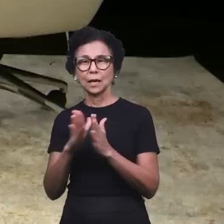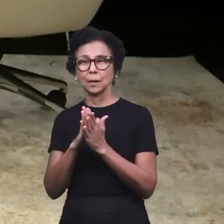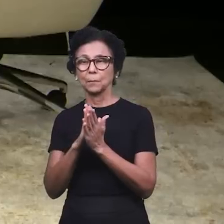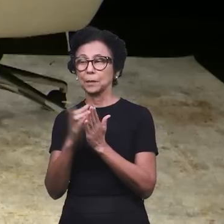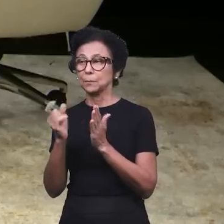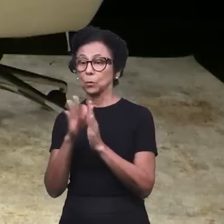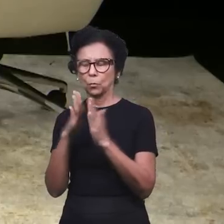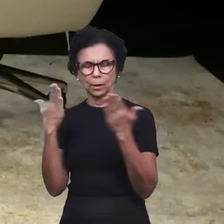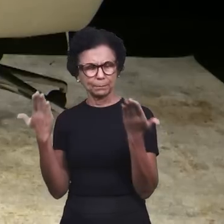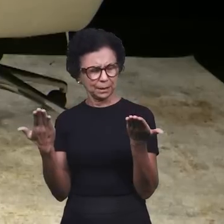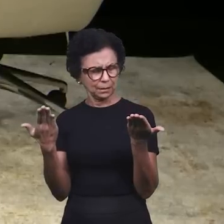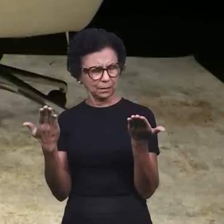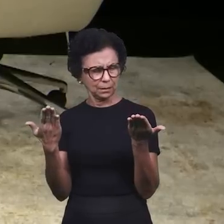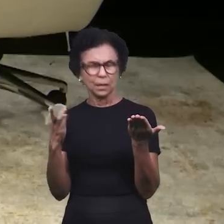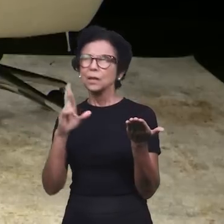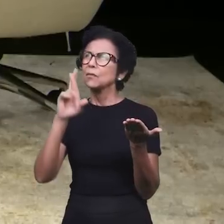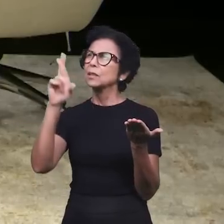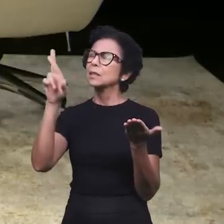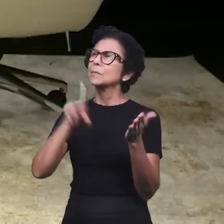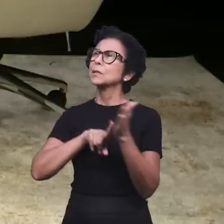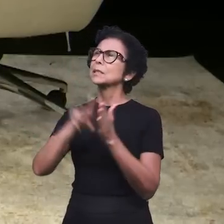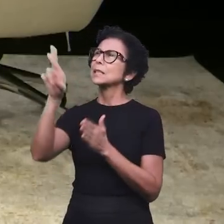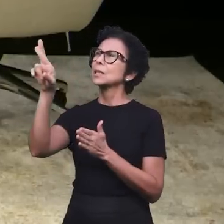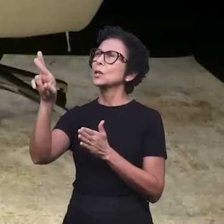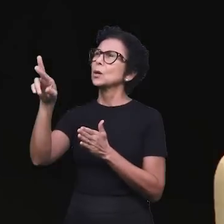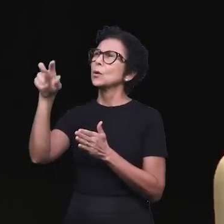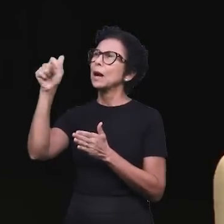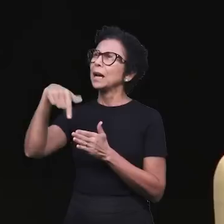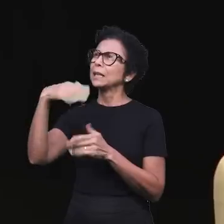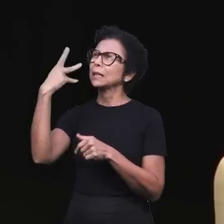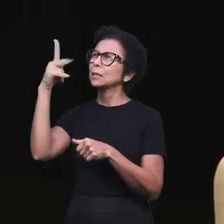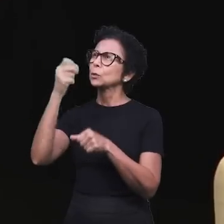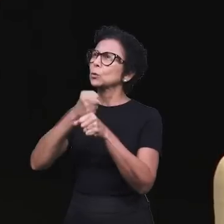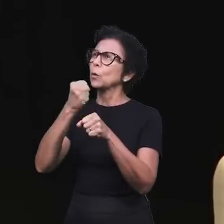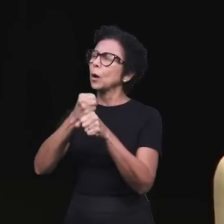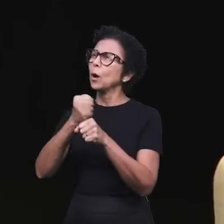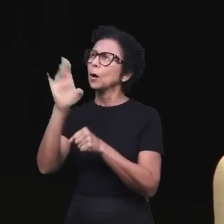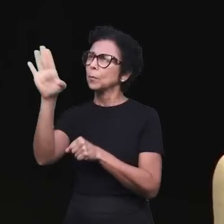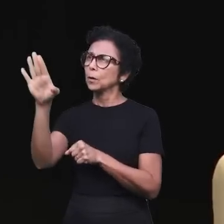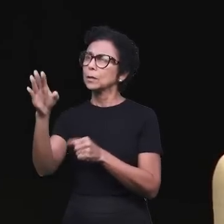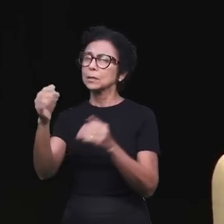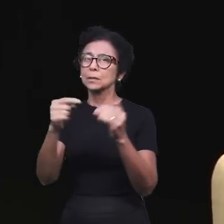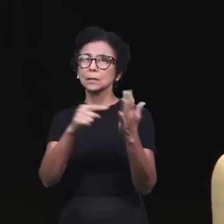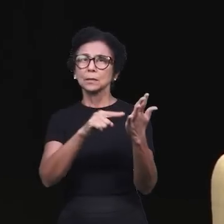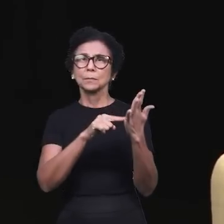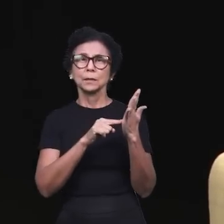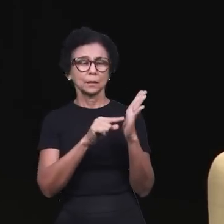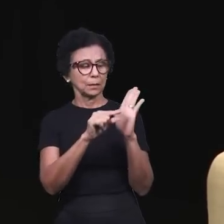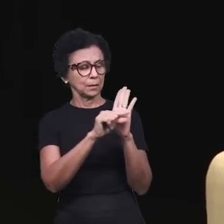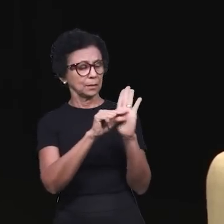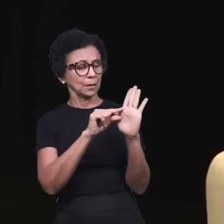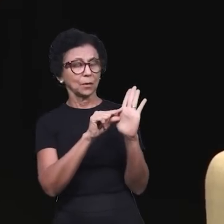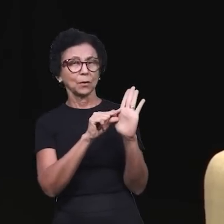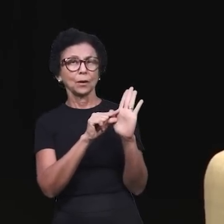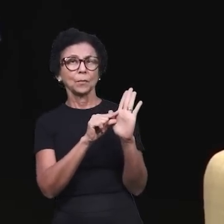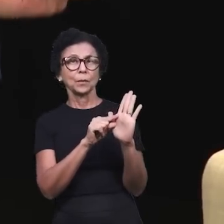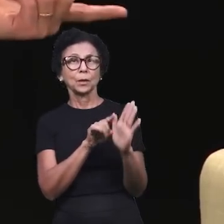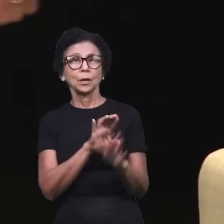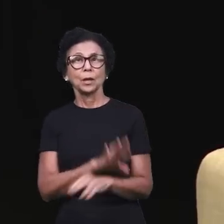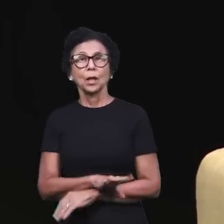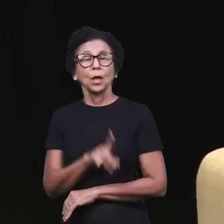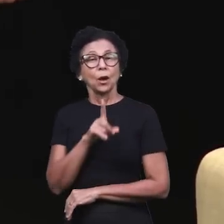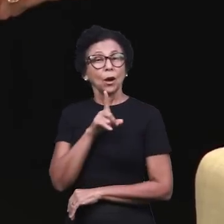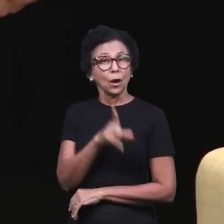essa é a tua obra? Eu perguntei ao Senhor, ele me deu esse versículo, olha, eu vou fazer uma obra nos seus dias que você não vai acreditar, alguém te fala. E eu